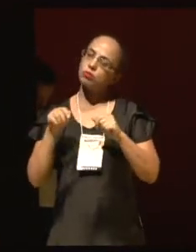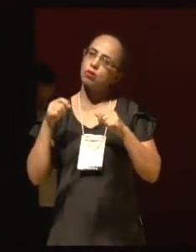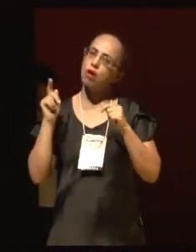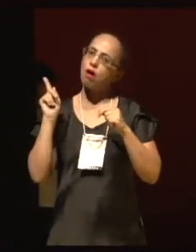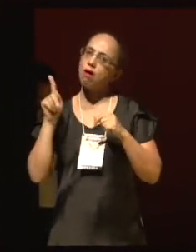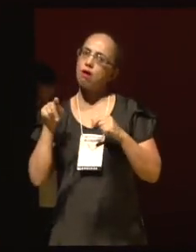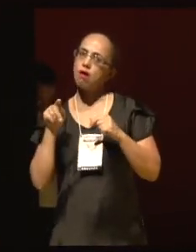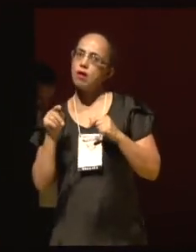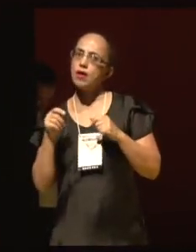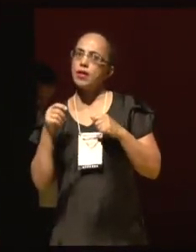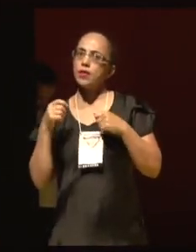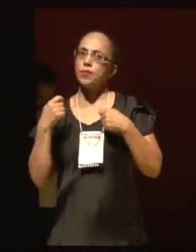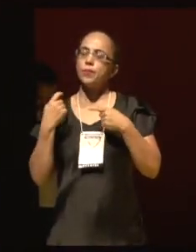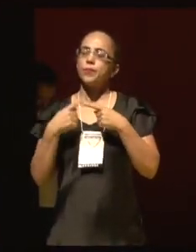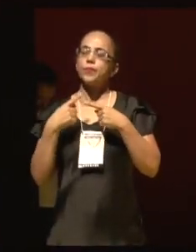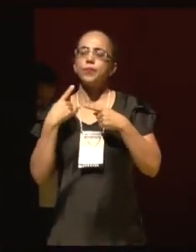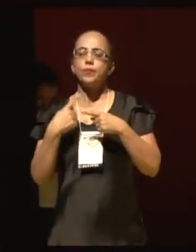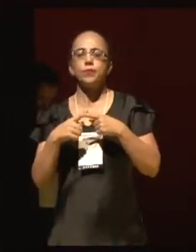fenômeno positivista.